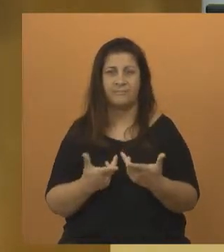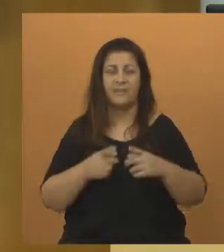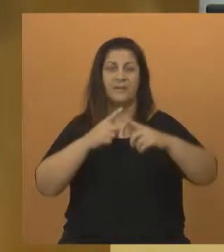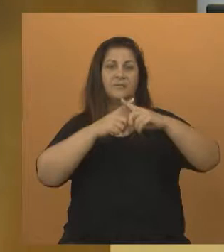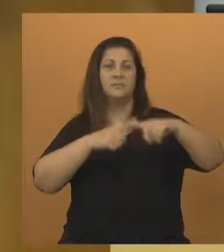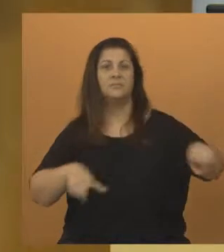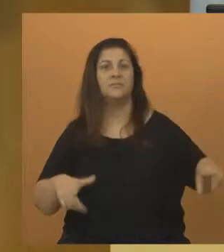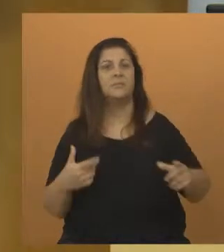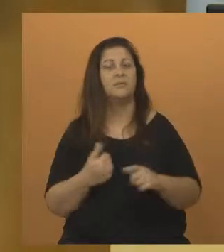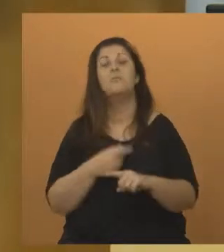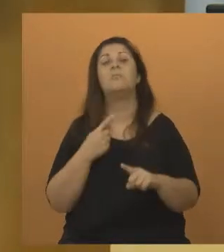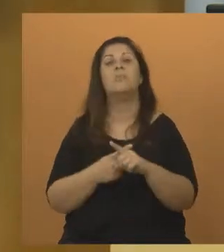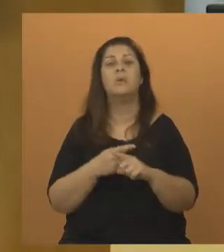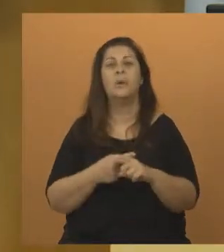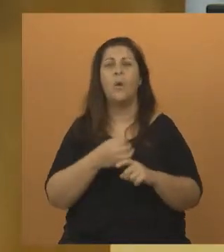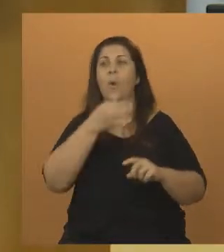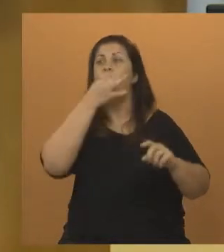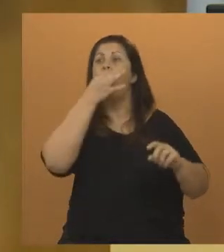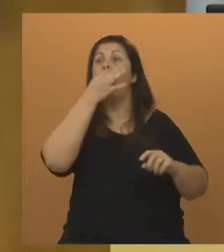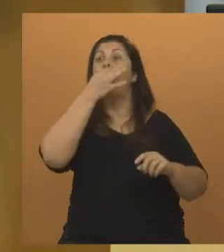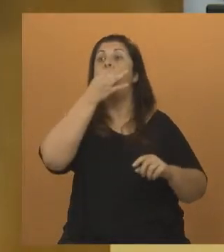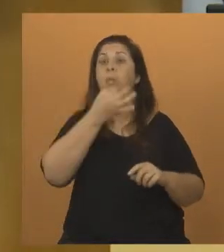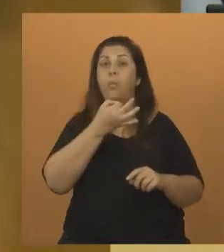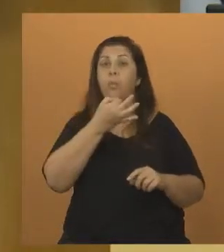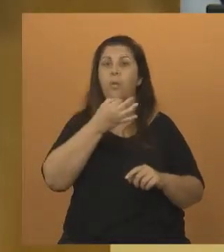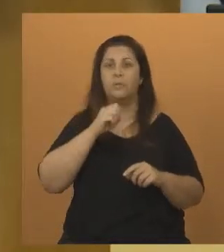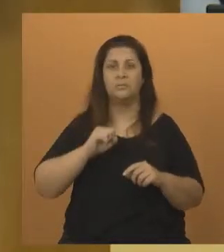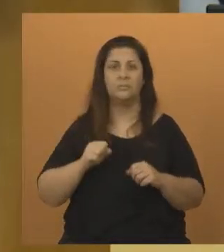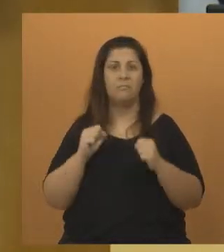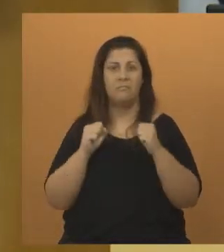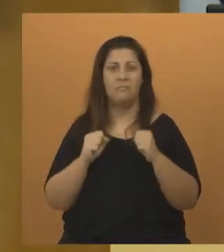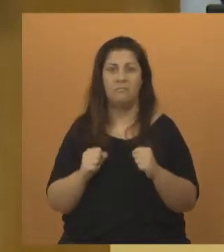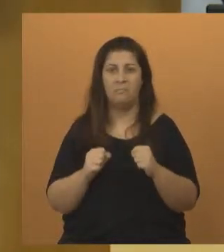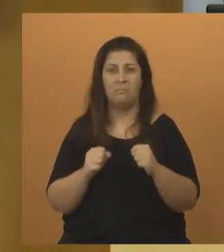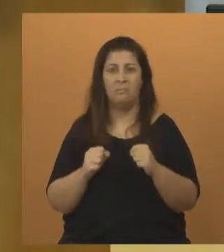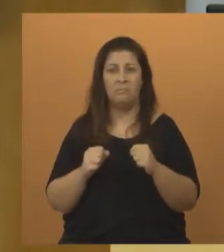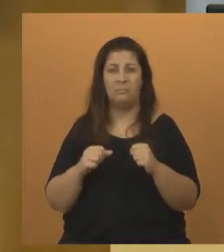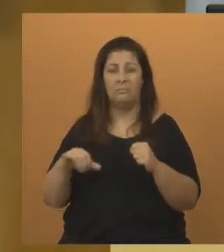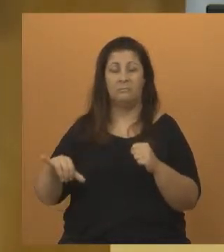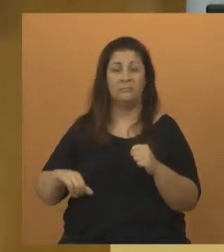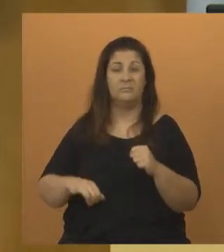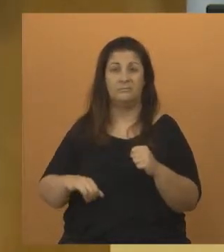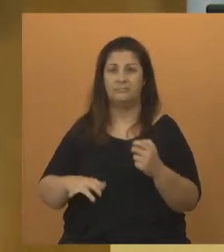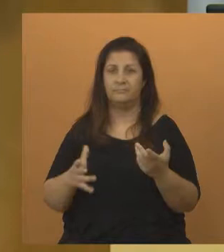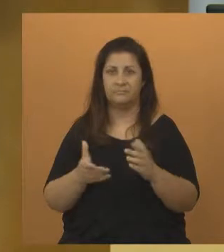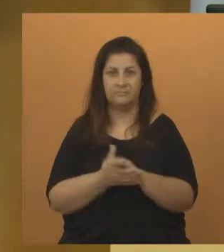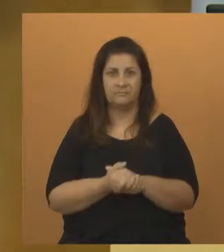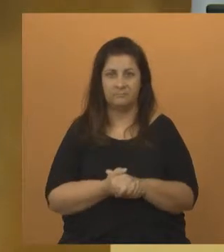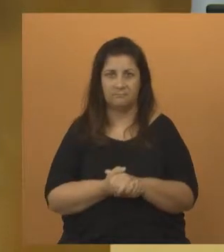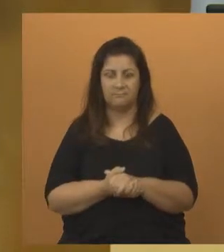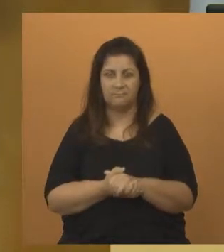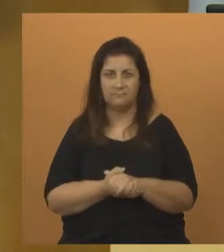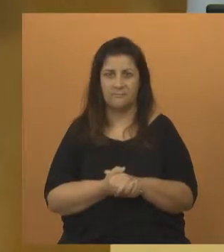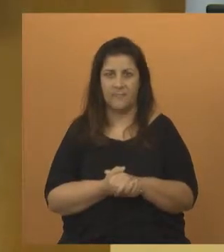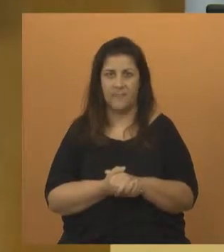campeonato que o juiz pode ficar à vela para o povo, para a